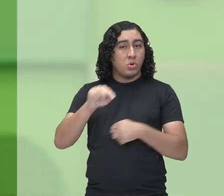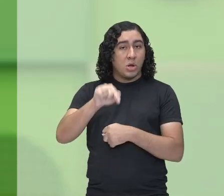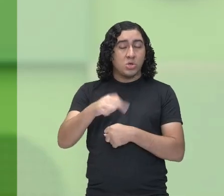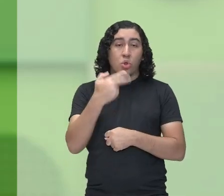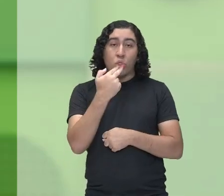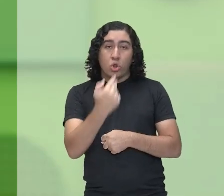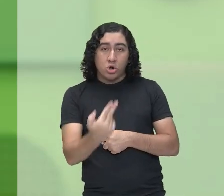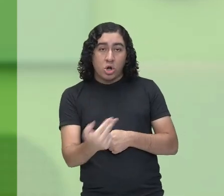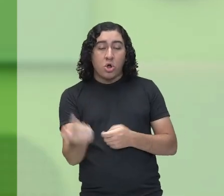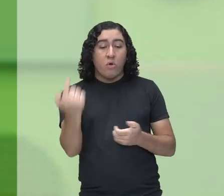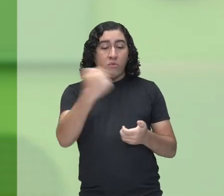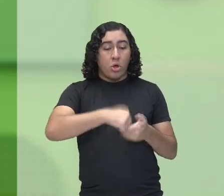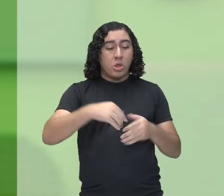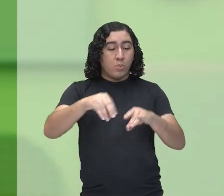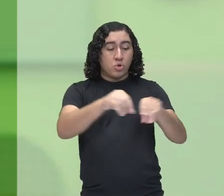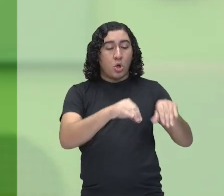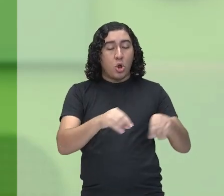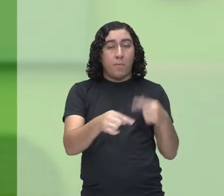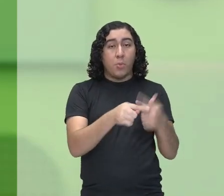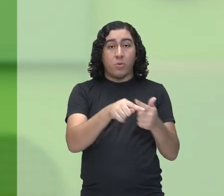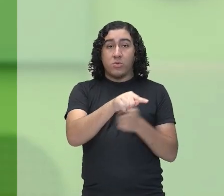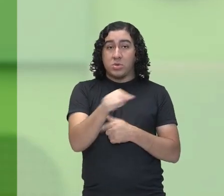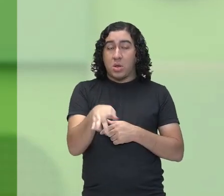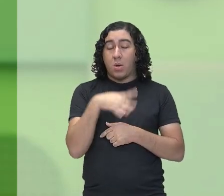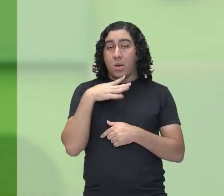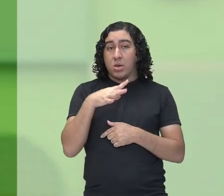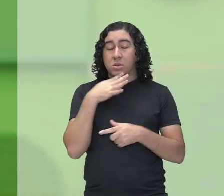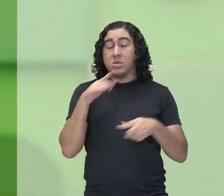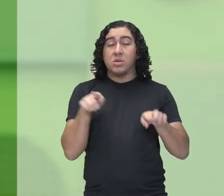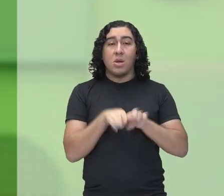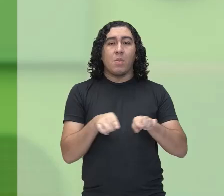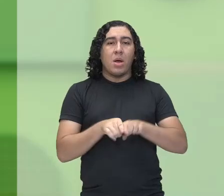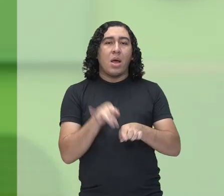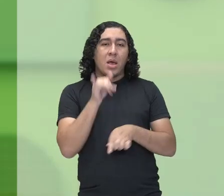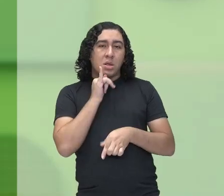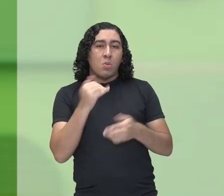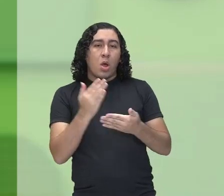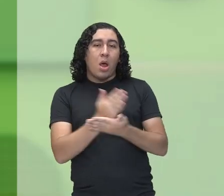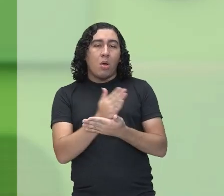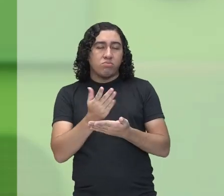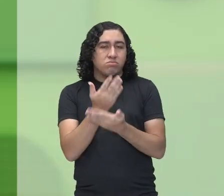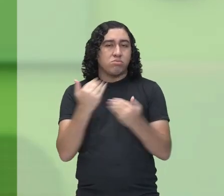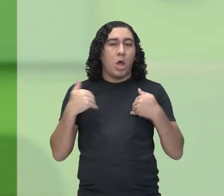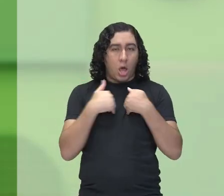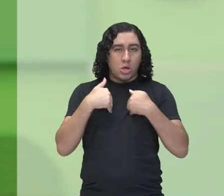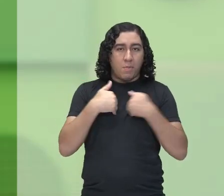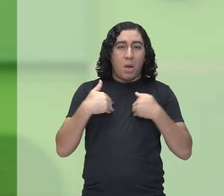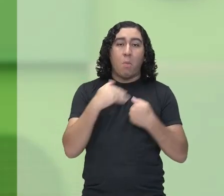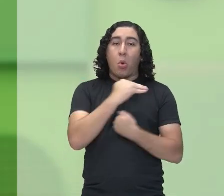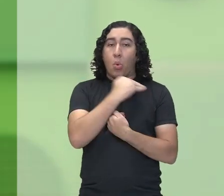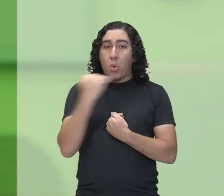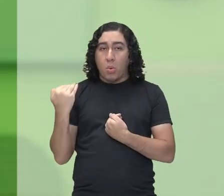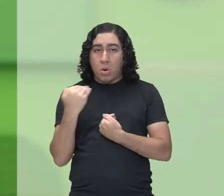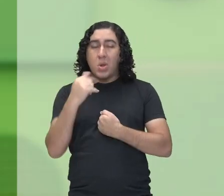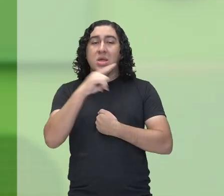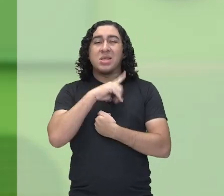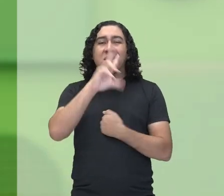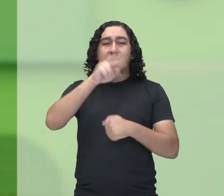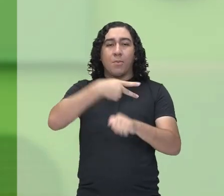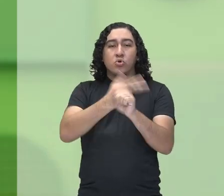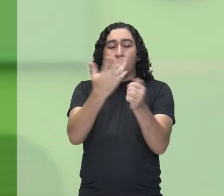porque vocês já possam ter visto algum animal entrando em decomposição, né, por um acaso,